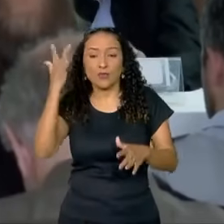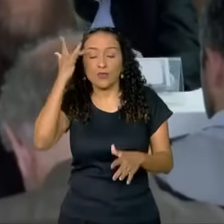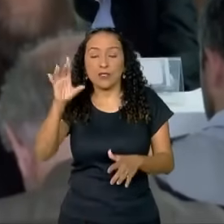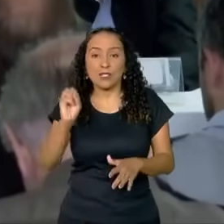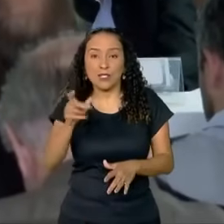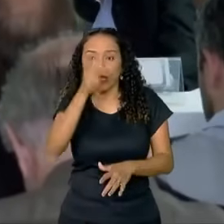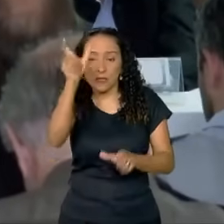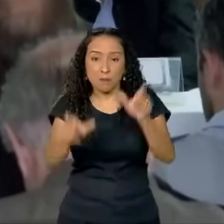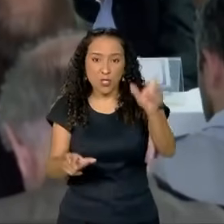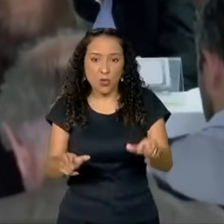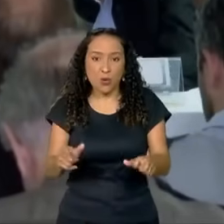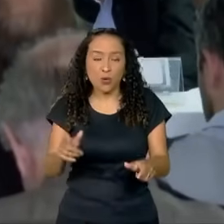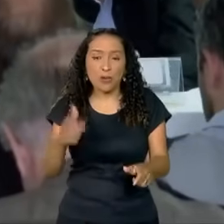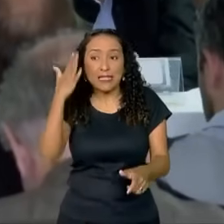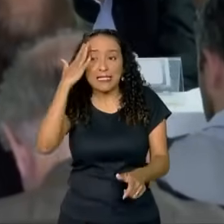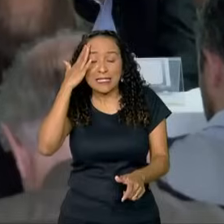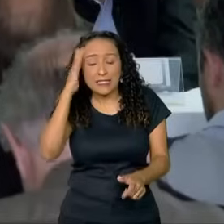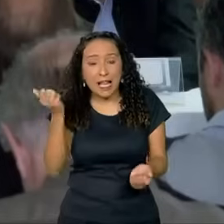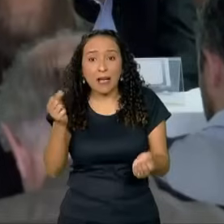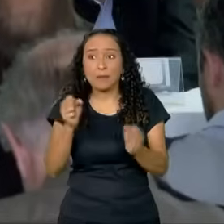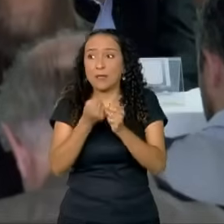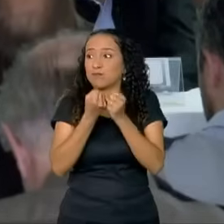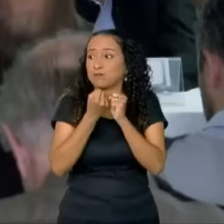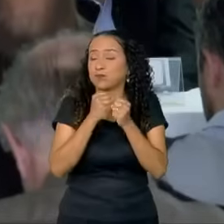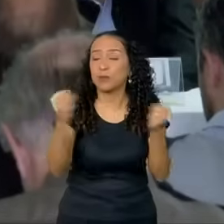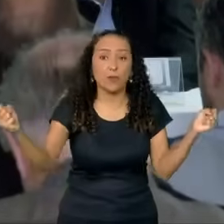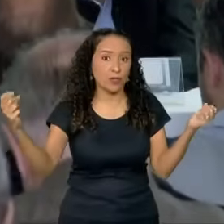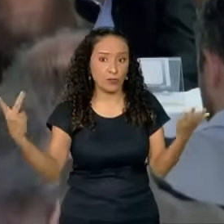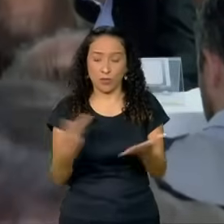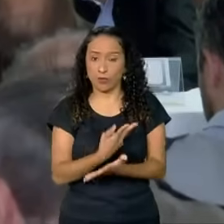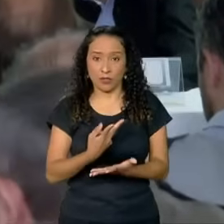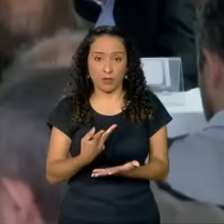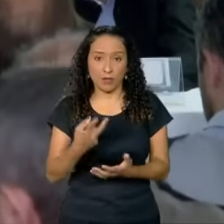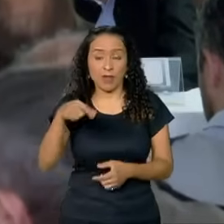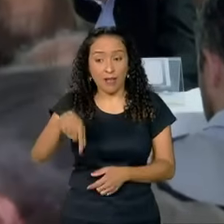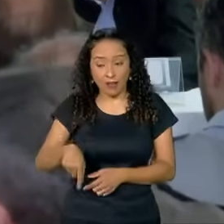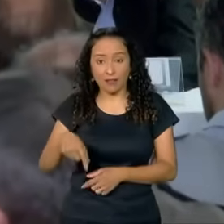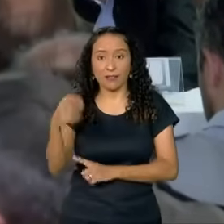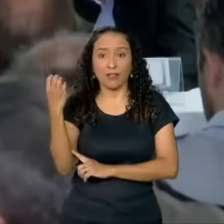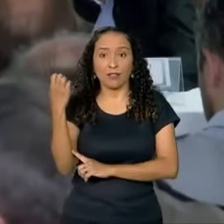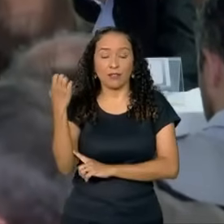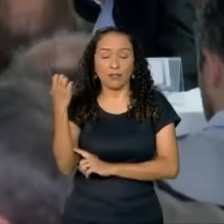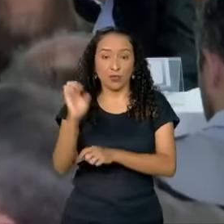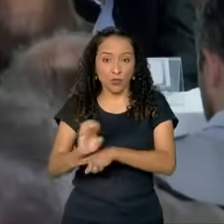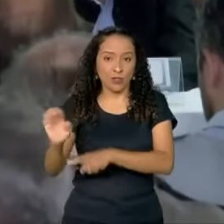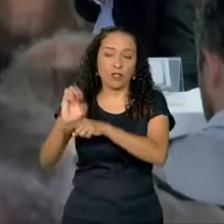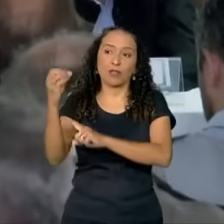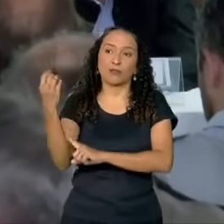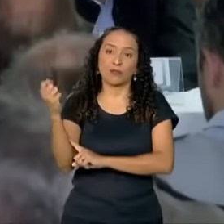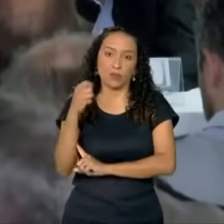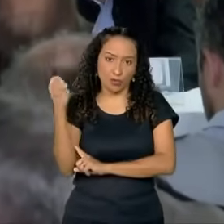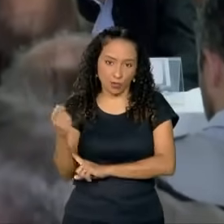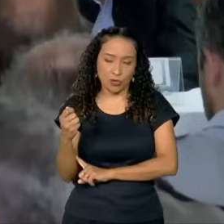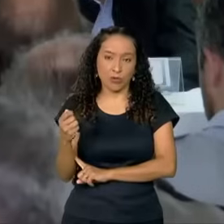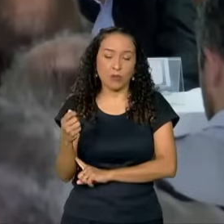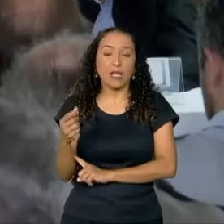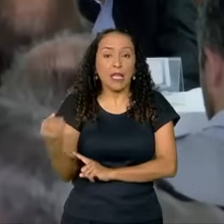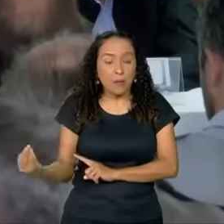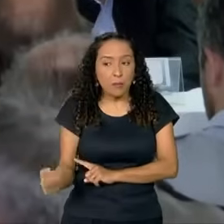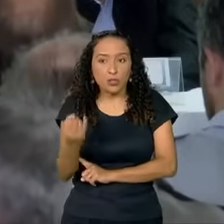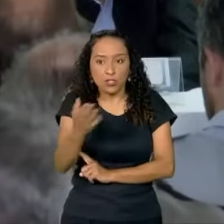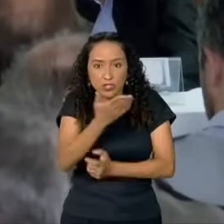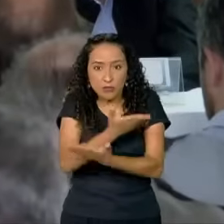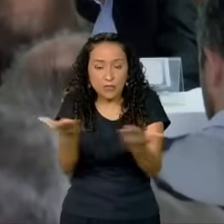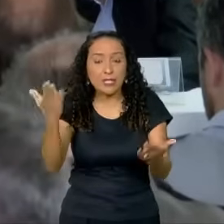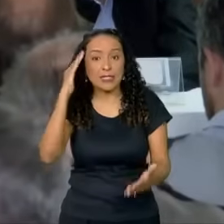pessoas ainda têm a dimensão, a extensão do que aconteceu no Rio Grande do Sul. E é muito importante que todos saiam aqui alinhados